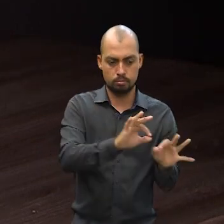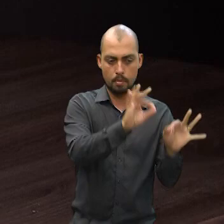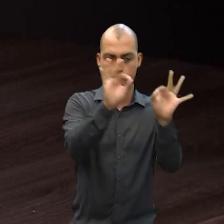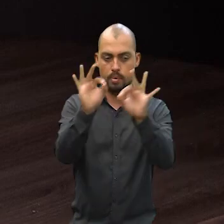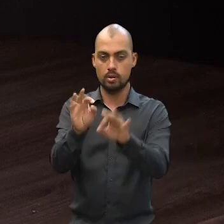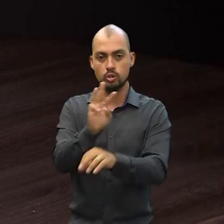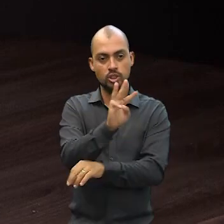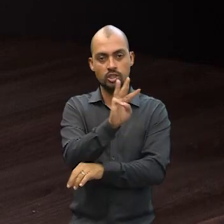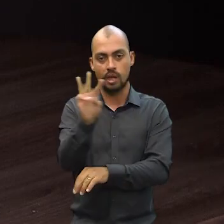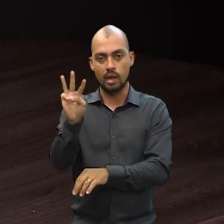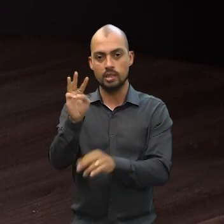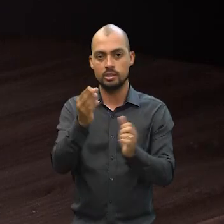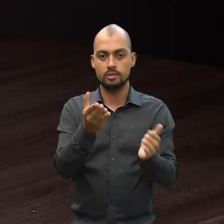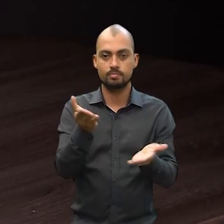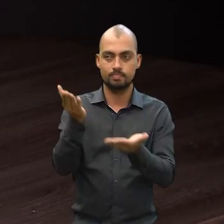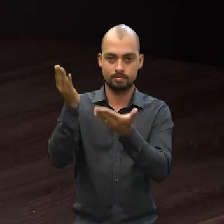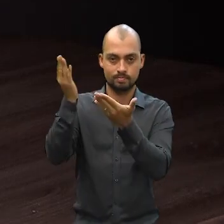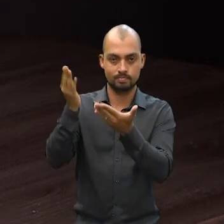o sebrae.com.br.